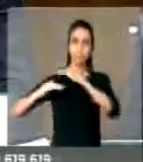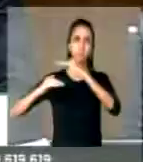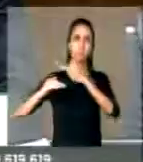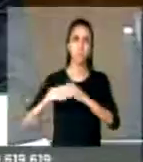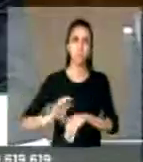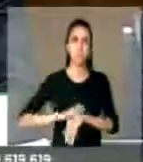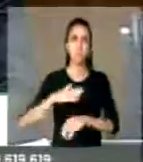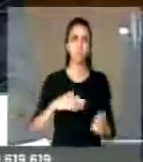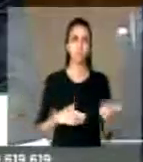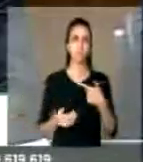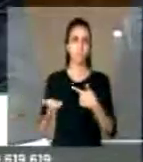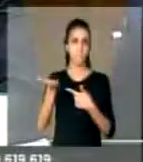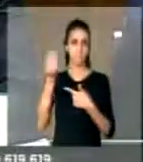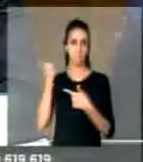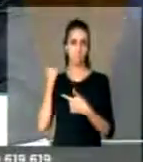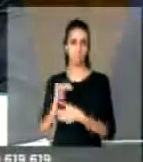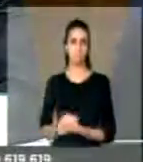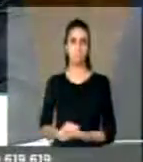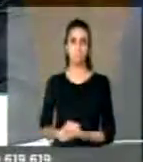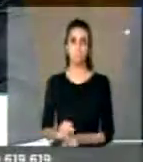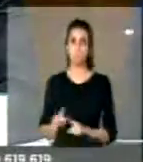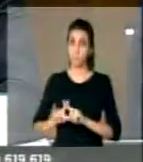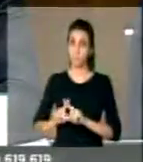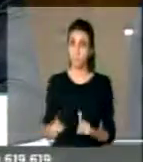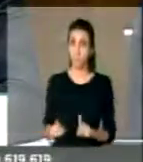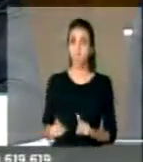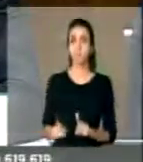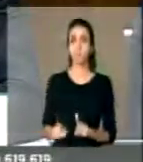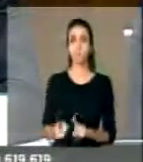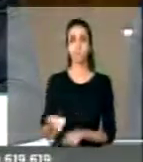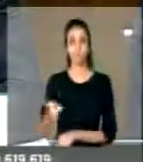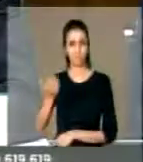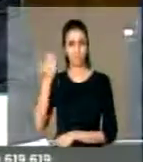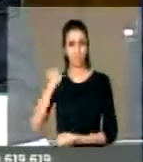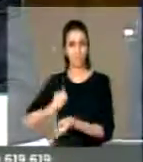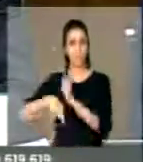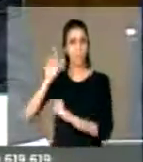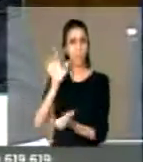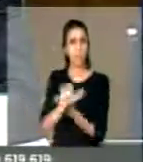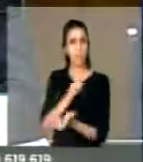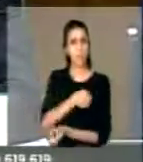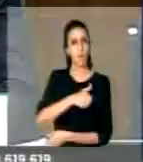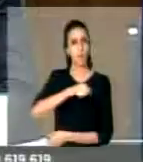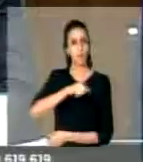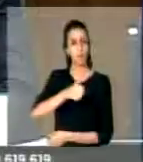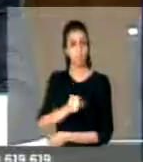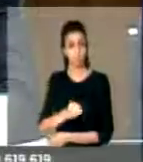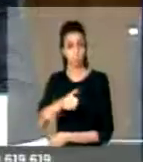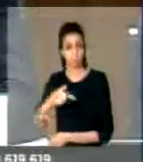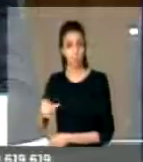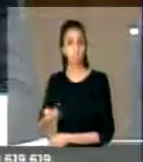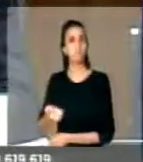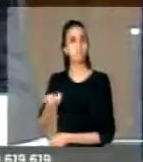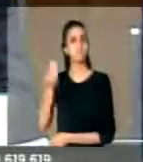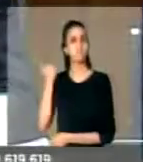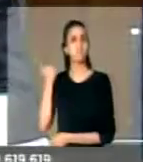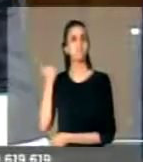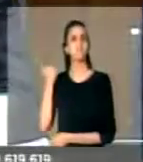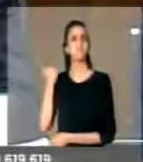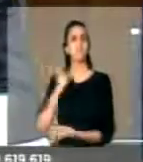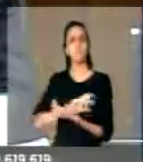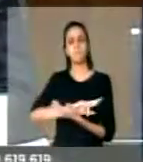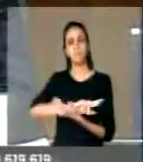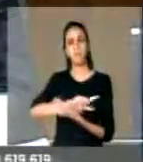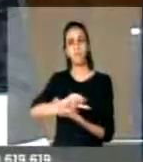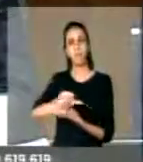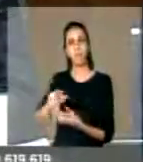anteriores. No entanto, à época da Revolução Pernambucana de 1817, os amplos